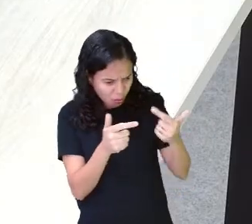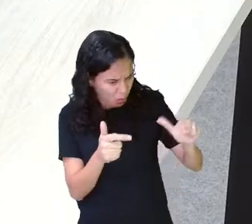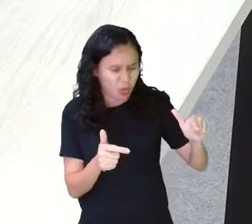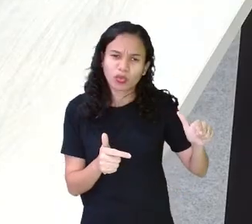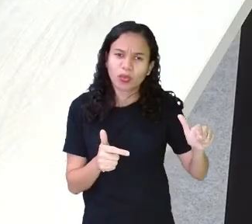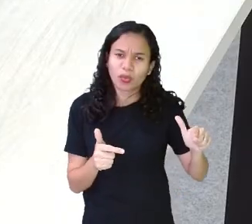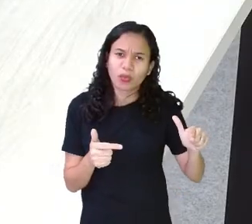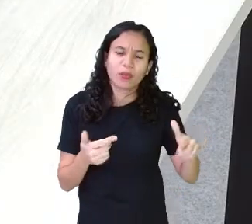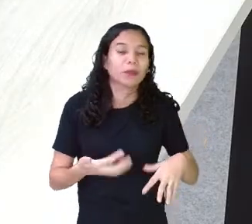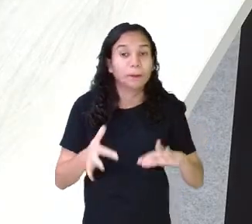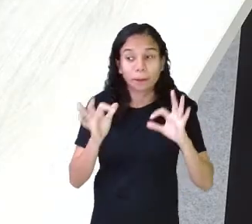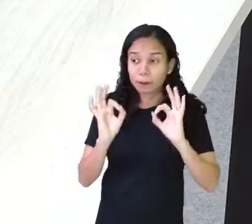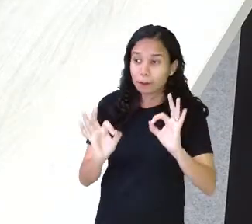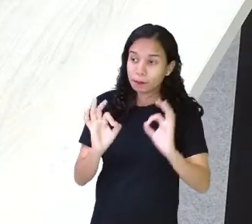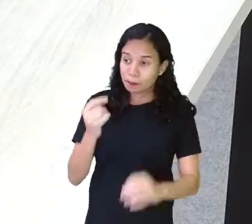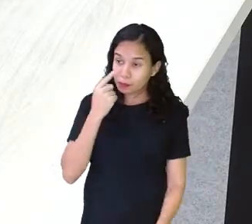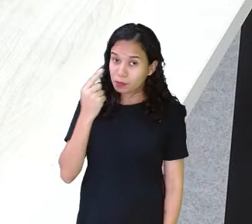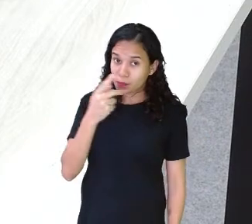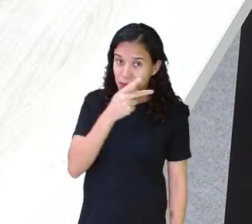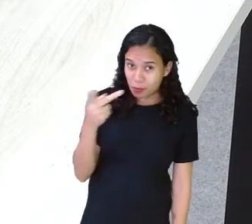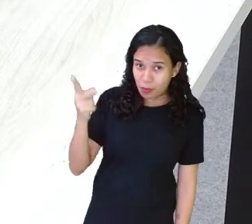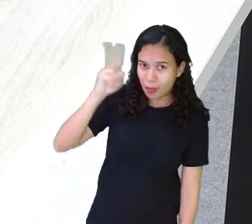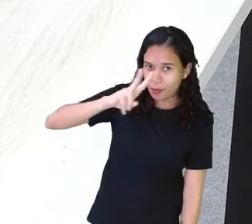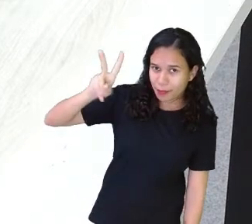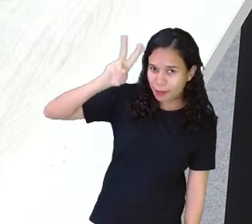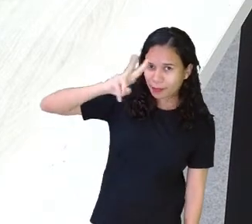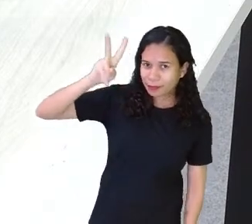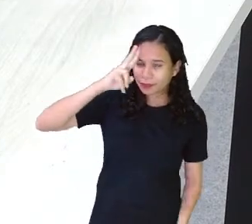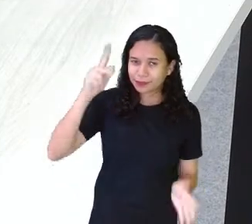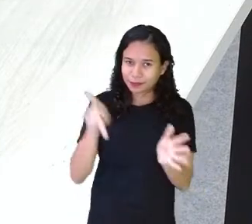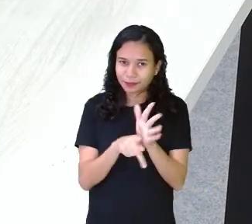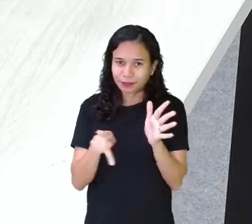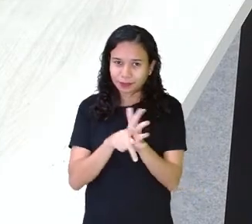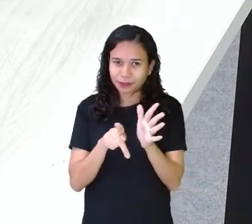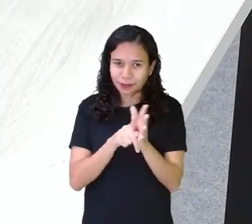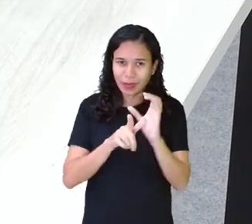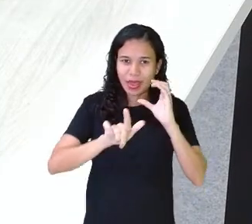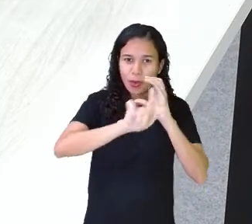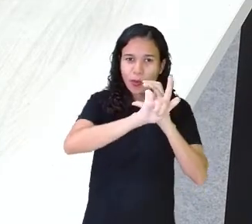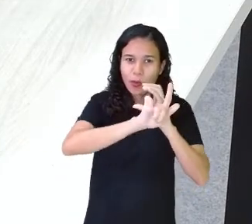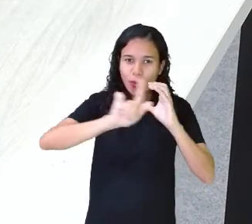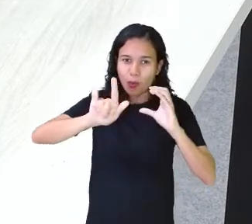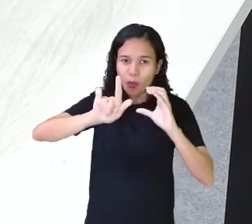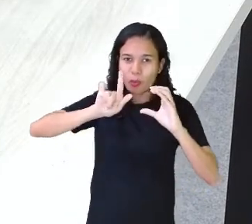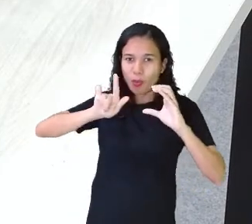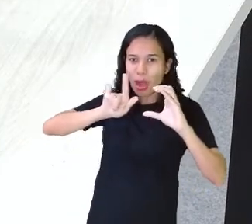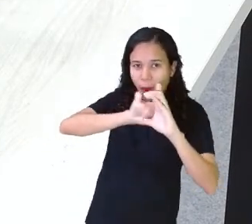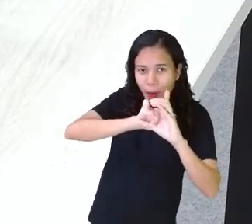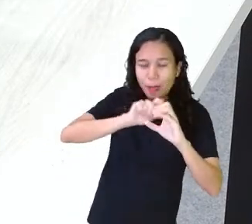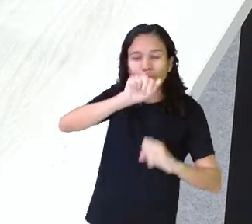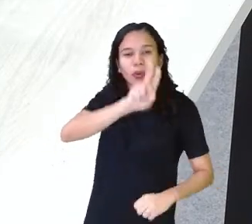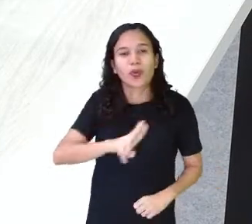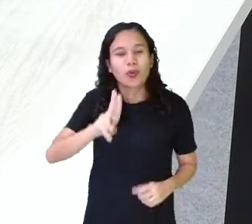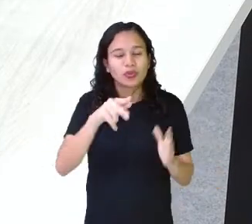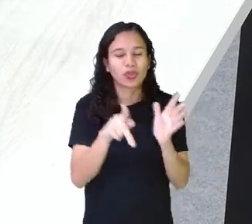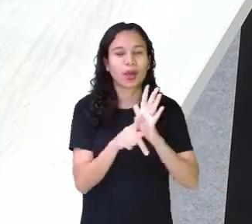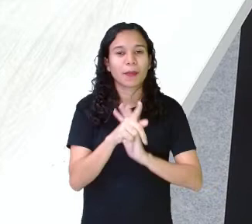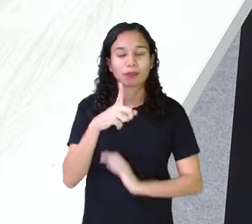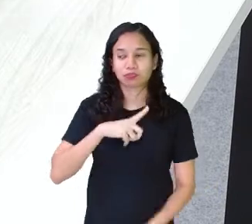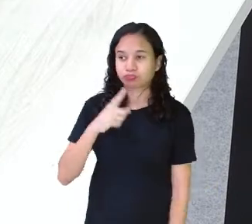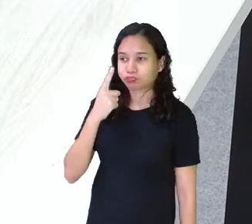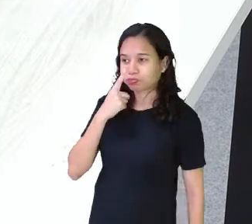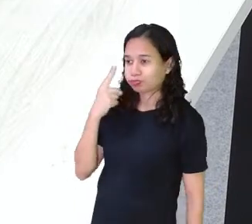plana? Com certeza. Vocês lembram que os sólidos geométricos, eles são construídos a partir de figura plana?